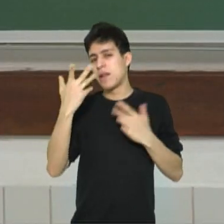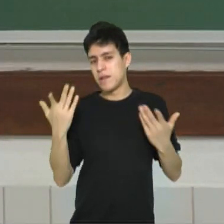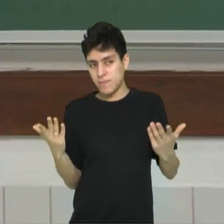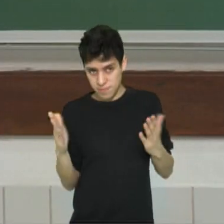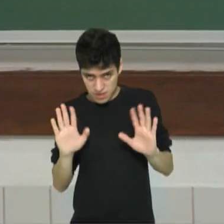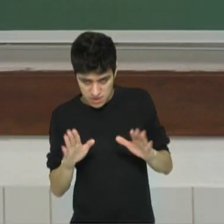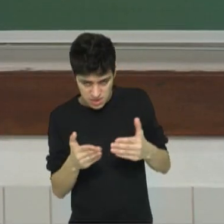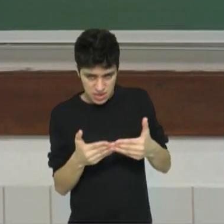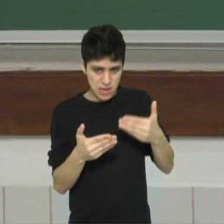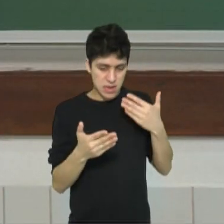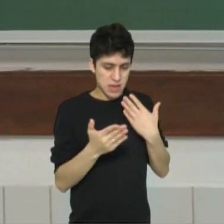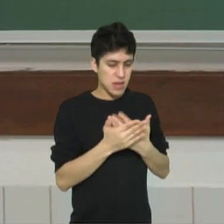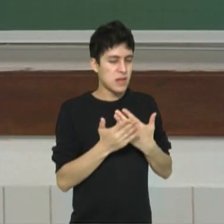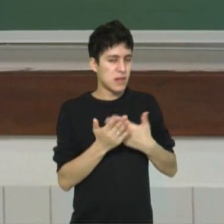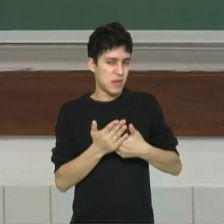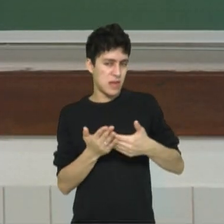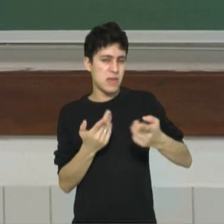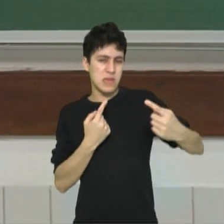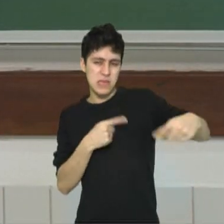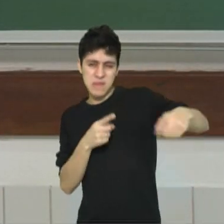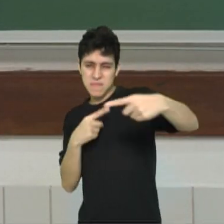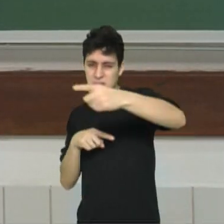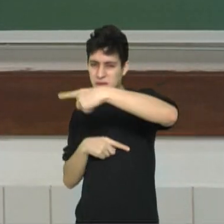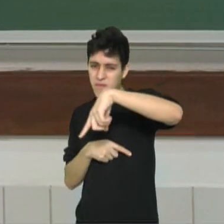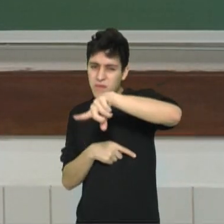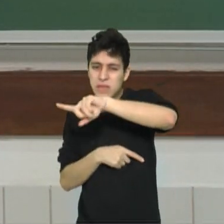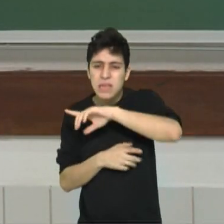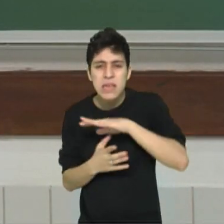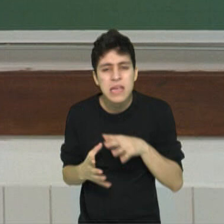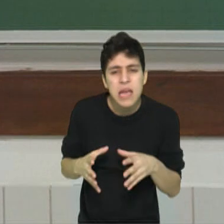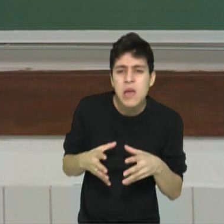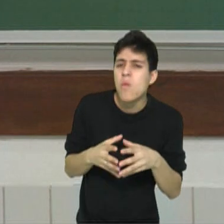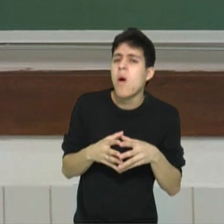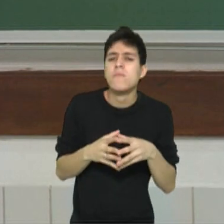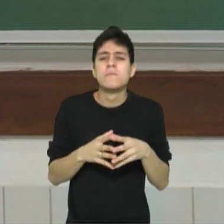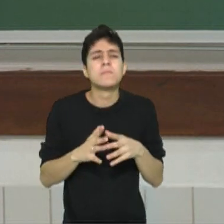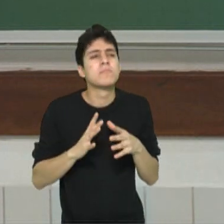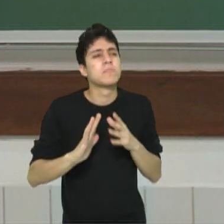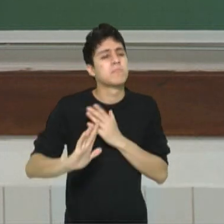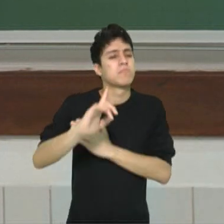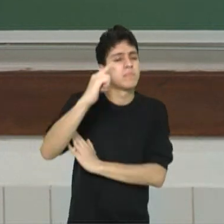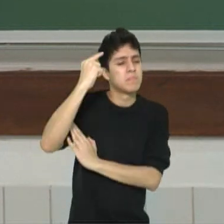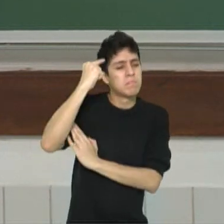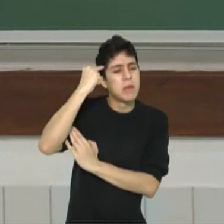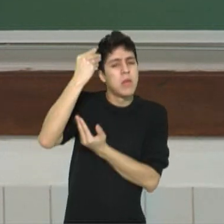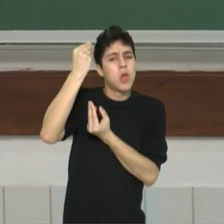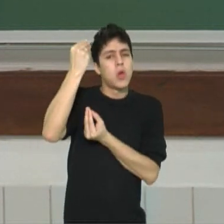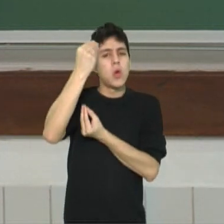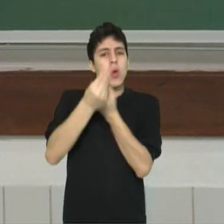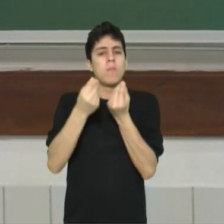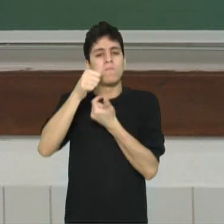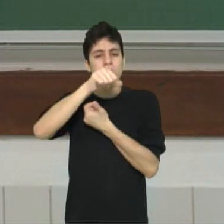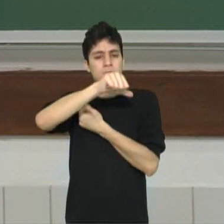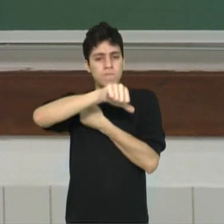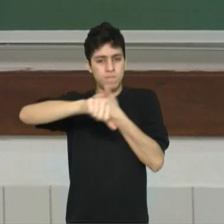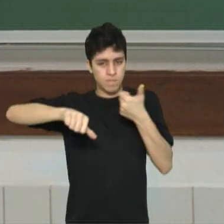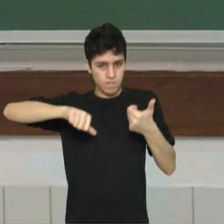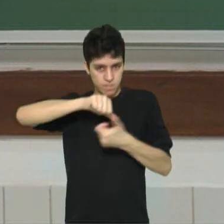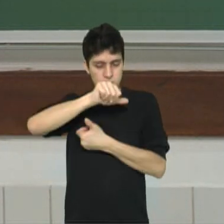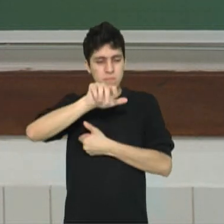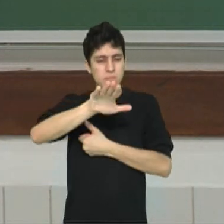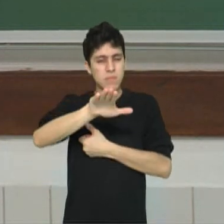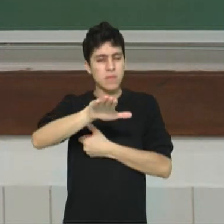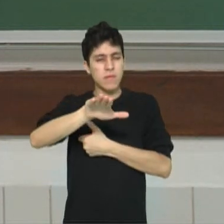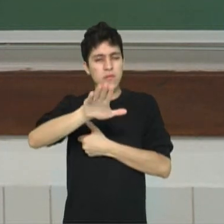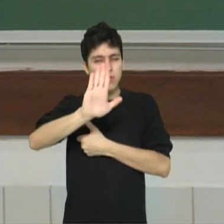aula passada, já comecei a te instigar, aí, né, fazer pensar em como transformar. Se você